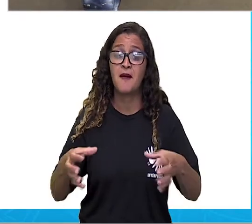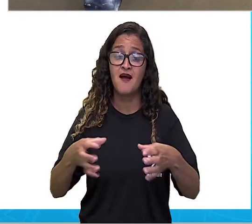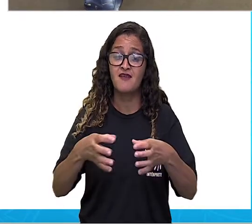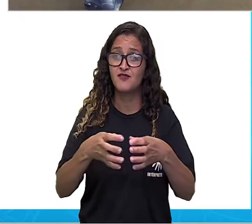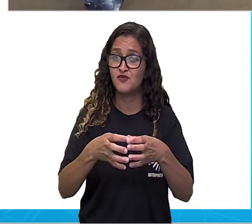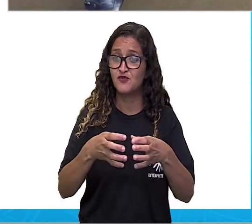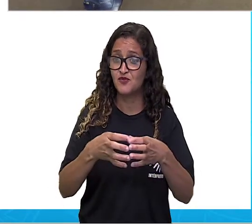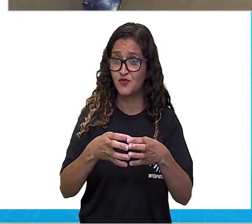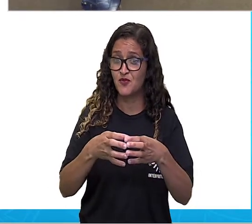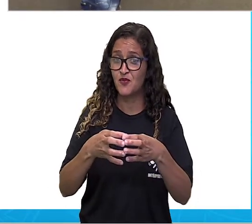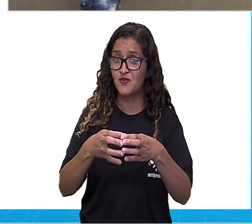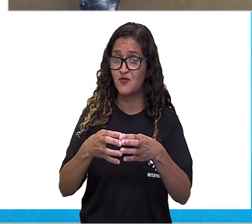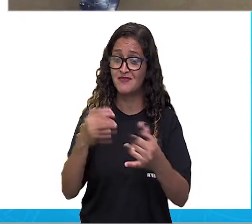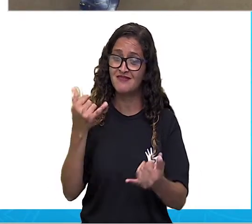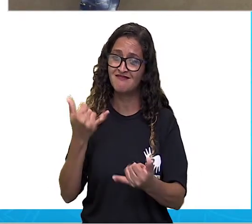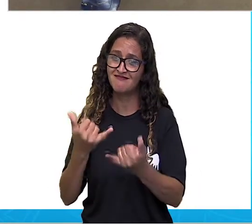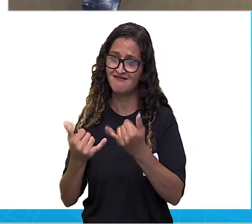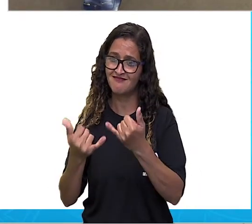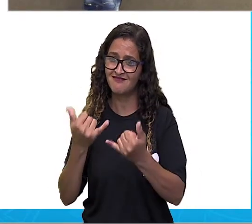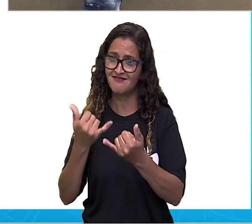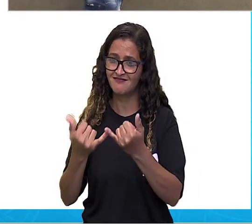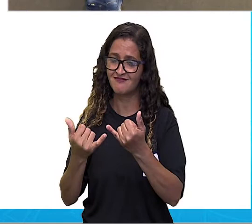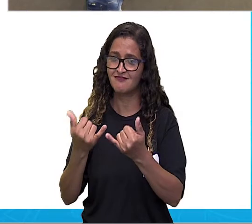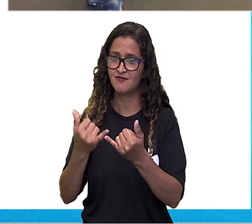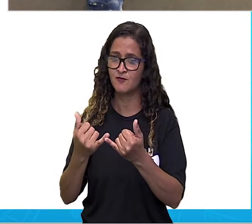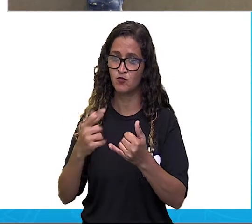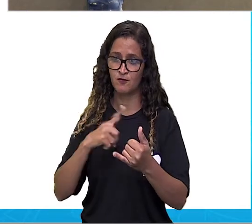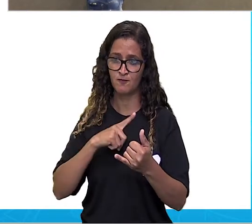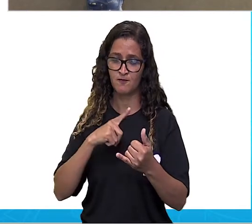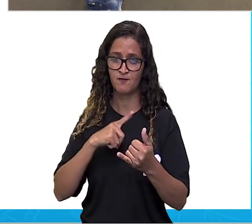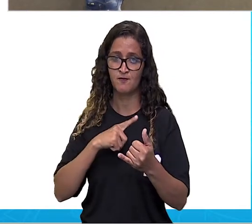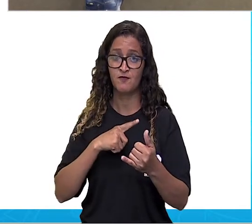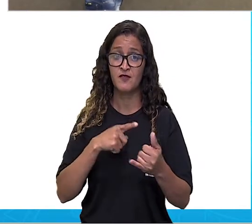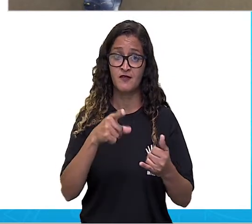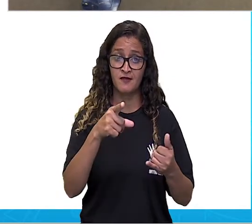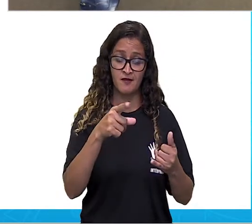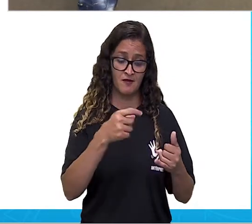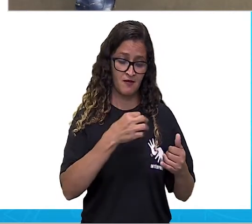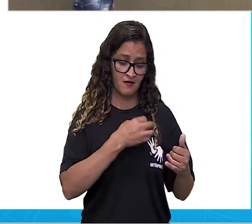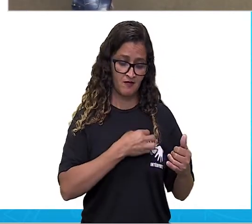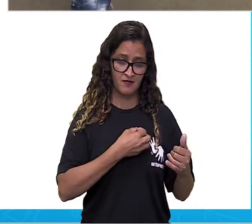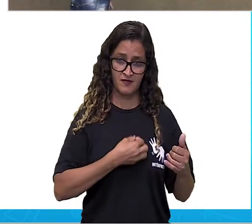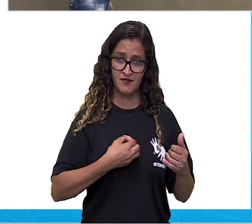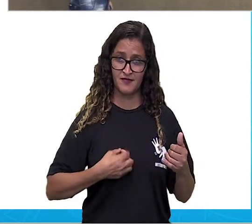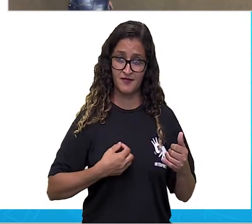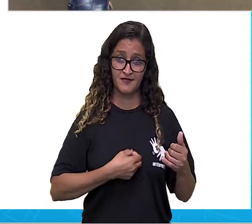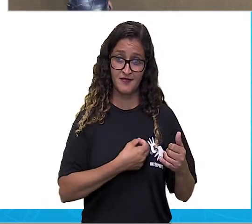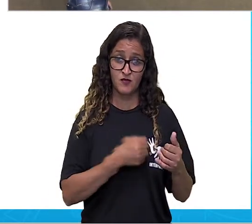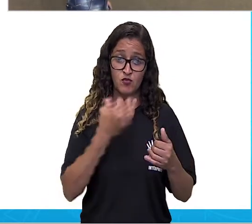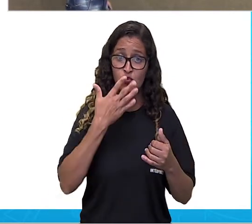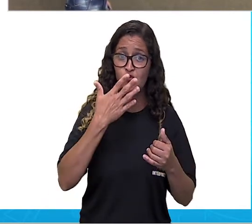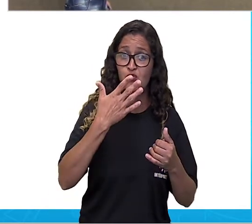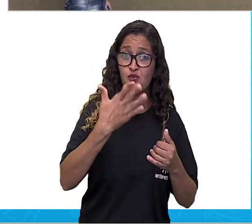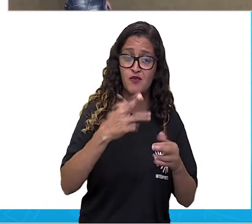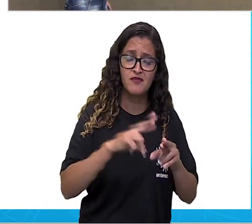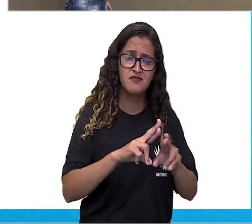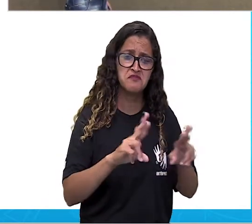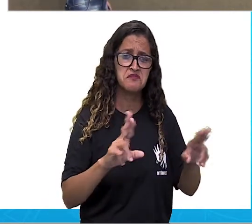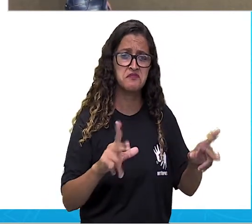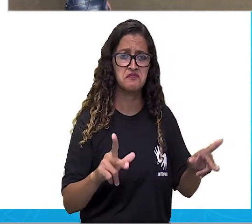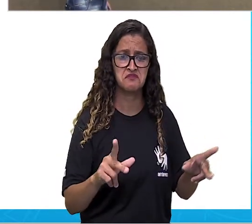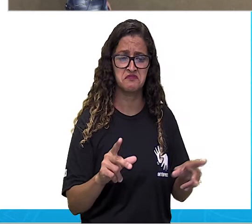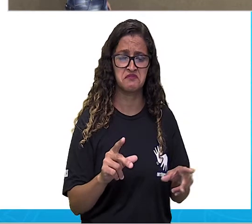pelo objeto, por ele ser um clipe. E aqui nos botões tinham várias cores de botões,